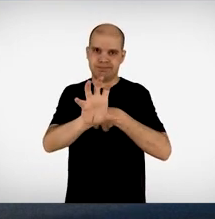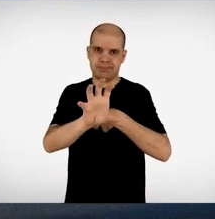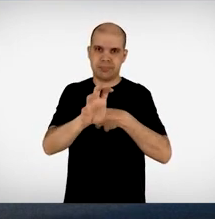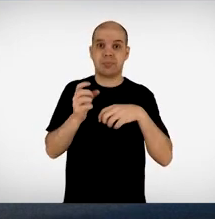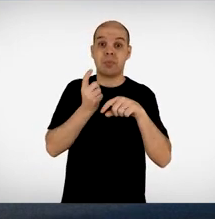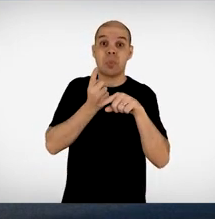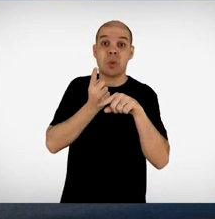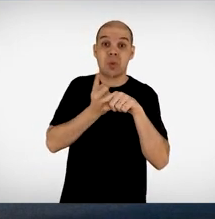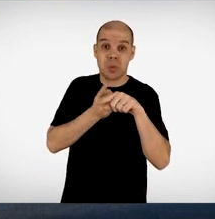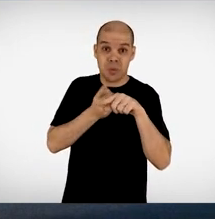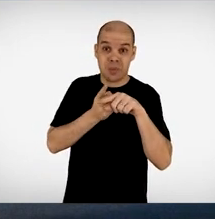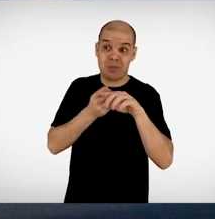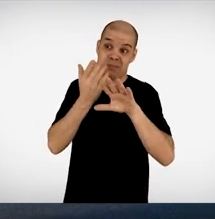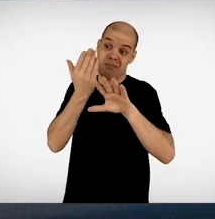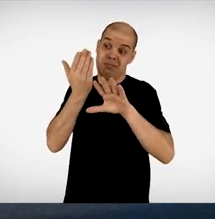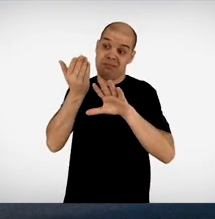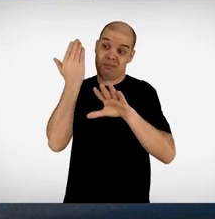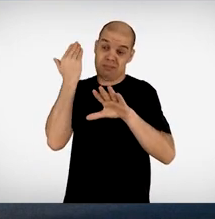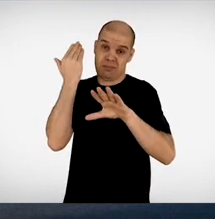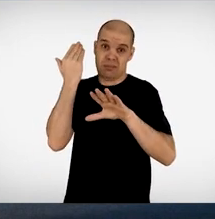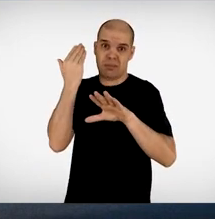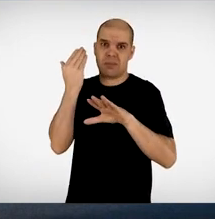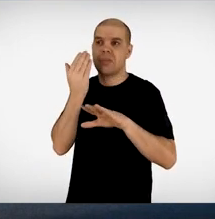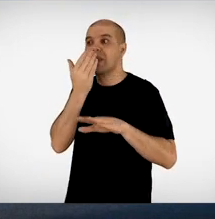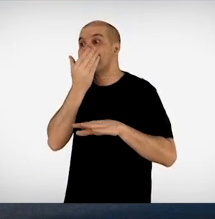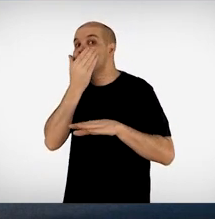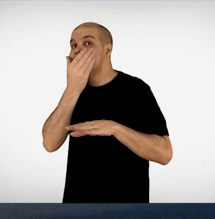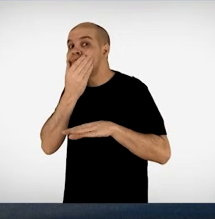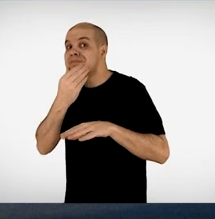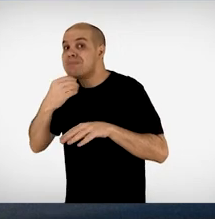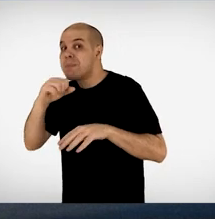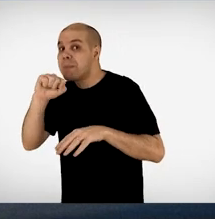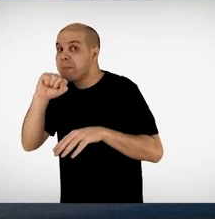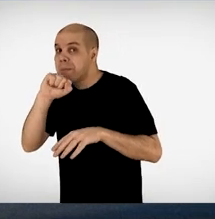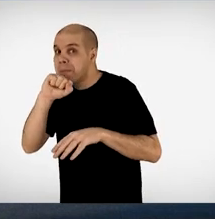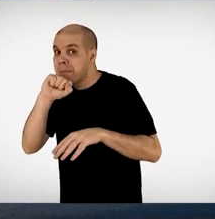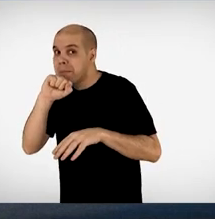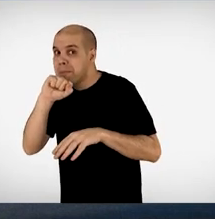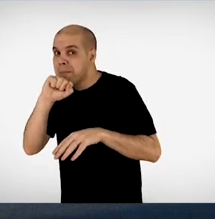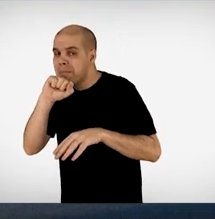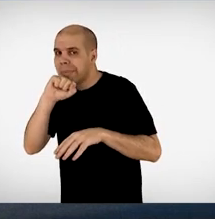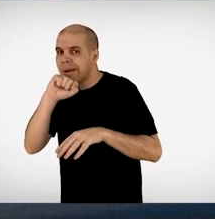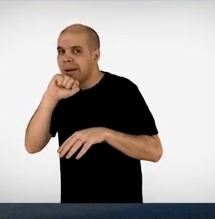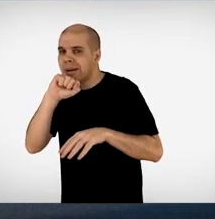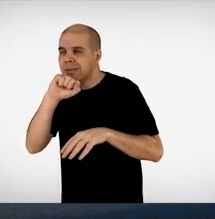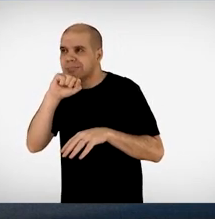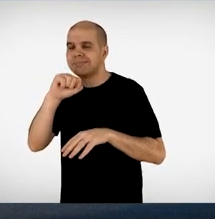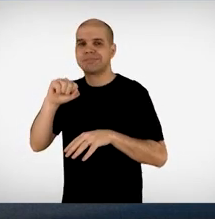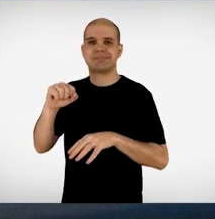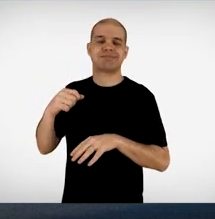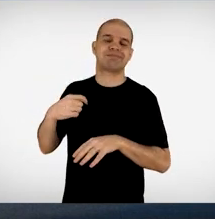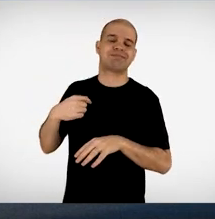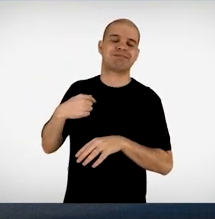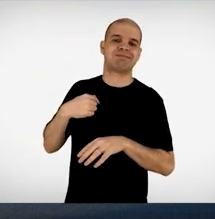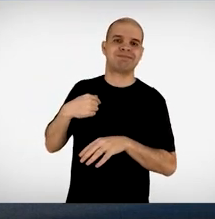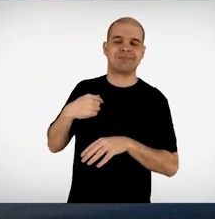tinha a impressão que a minha mãe era tão perto, era tão grudada, que eu não conseguia ver. Que era tipo um